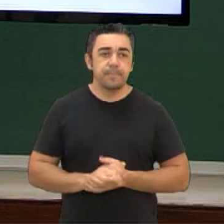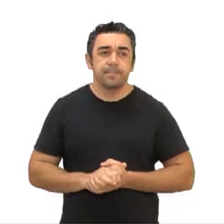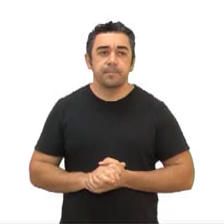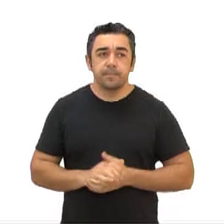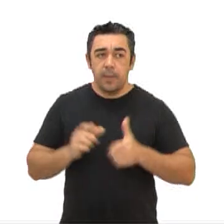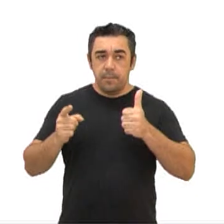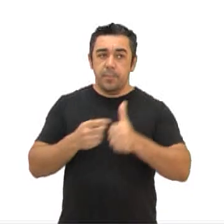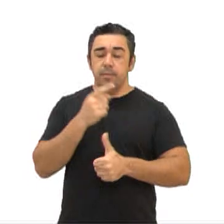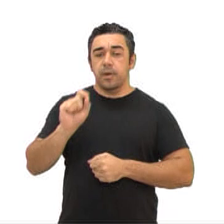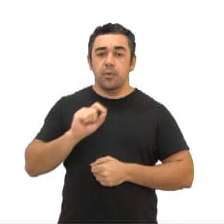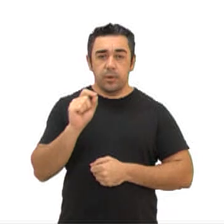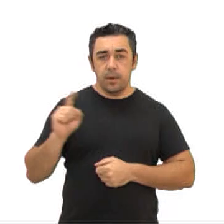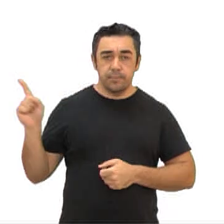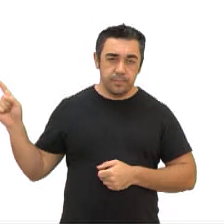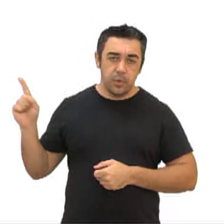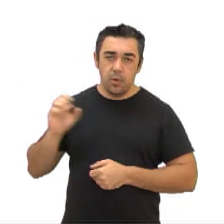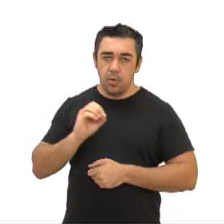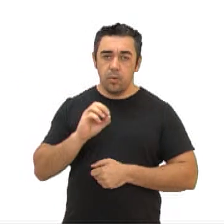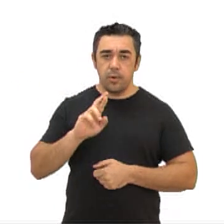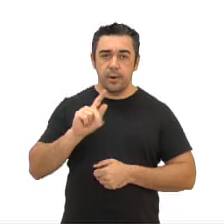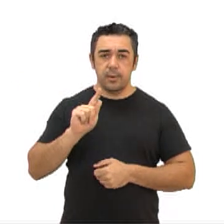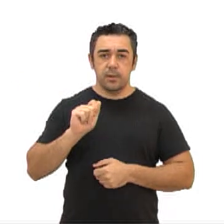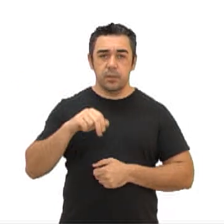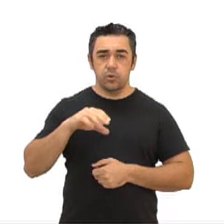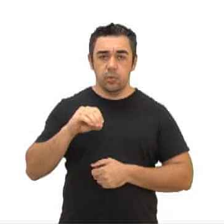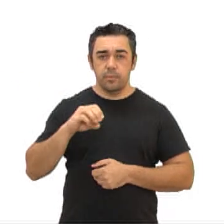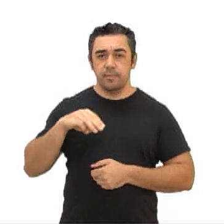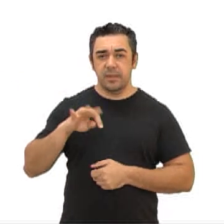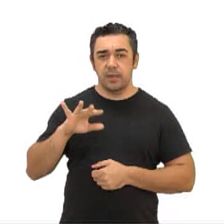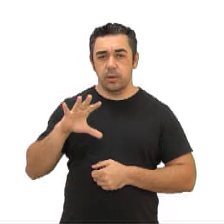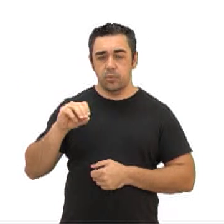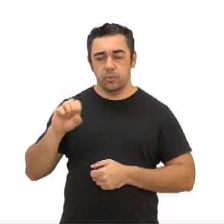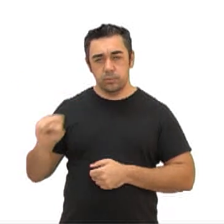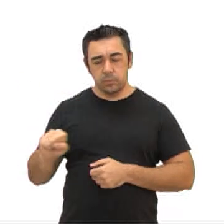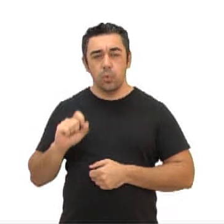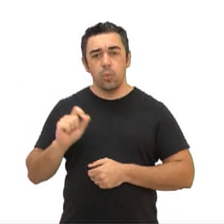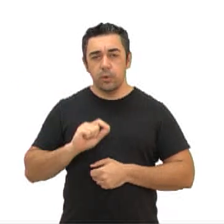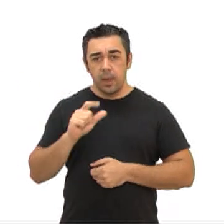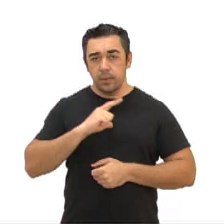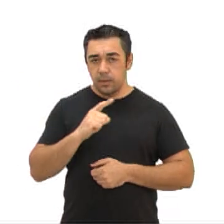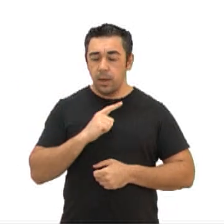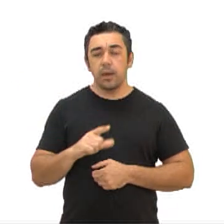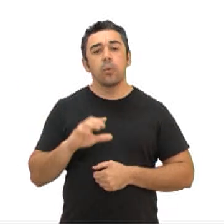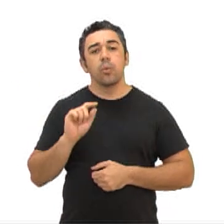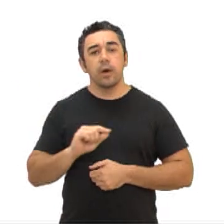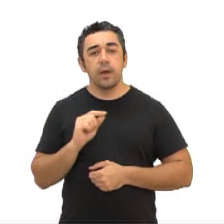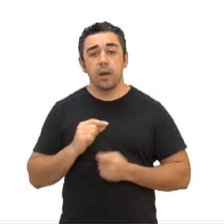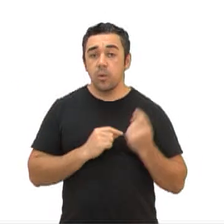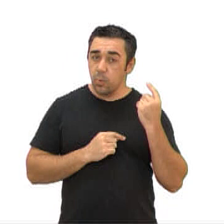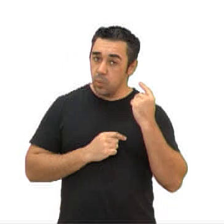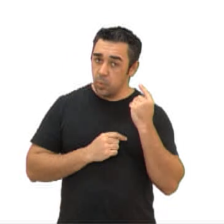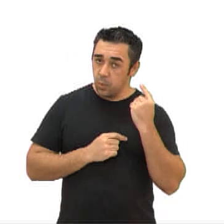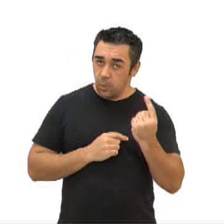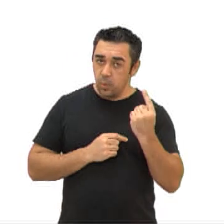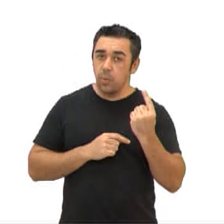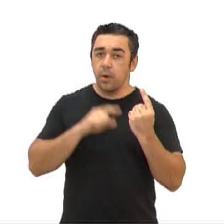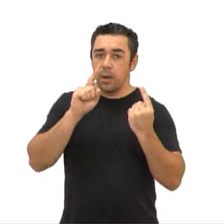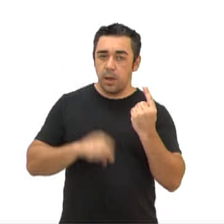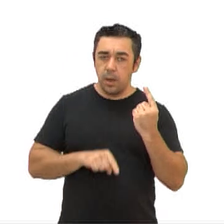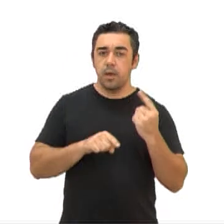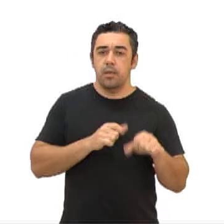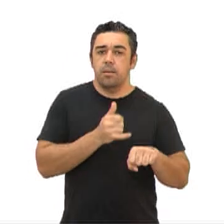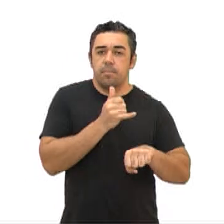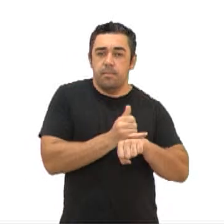a primeira são os organometálicos, certo? Que são compostos que possuem pelo menos um elemento